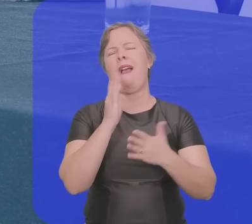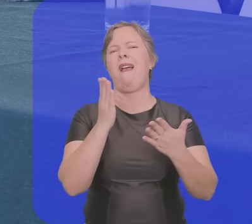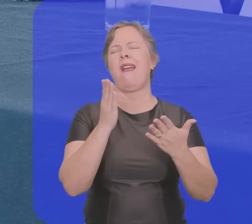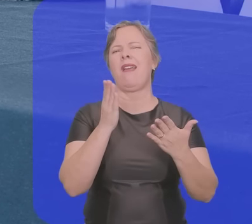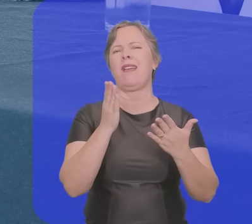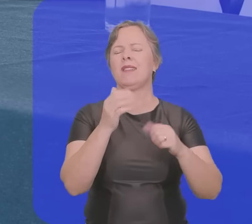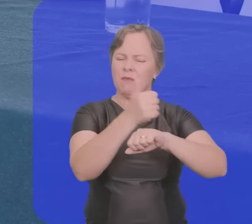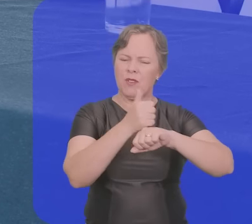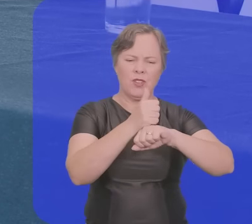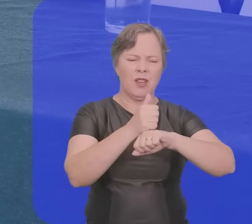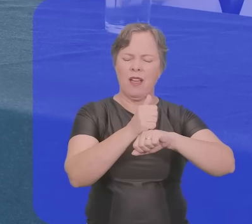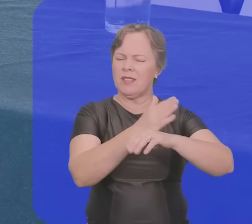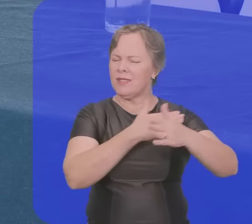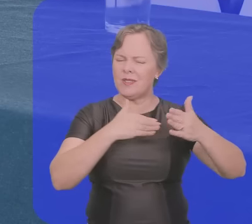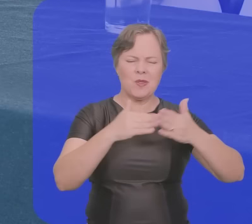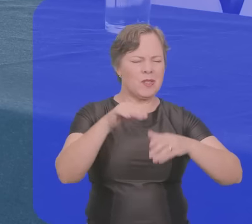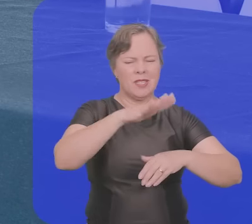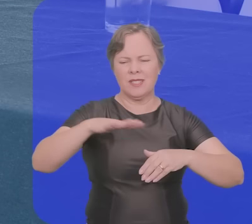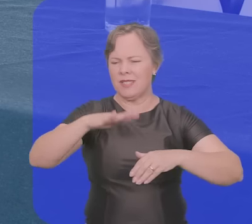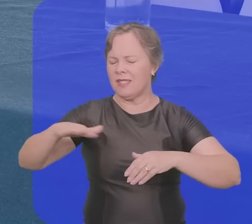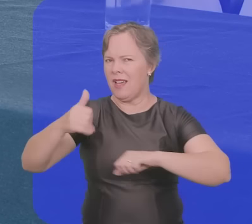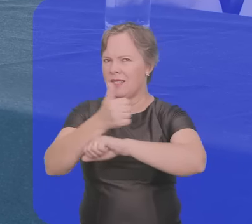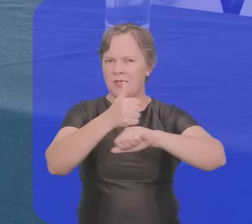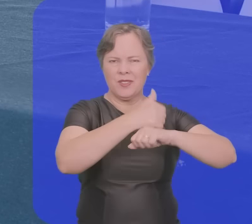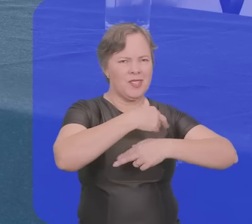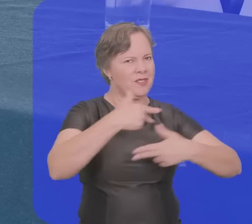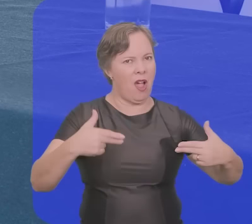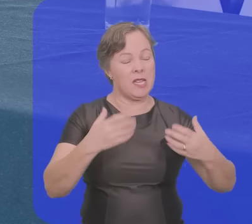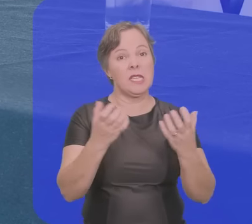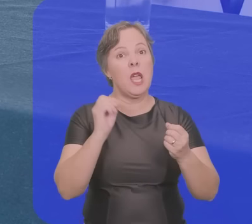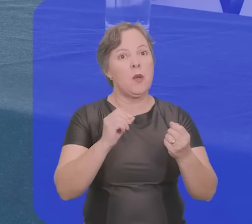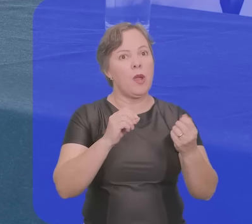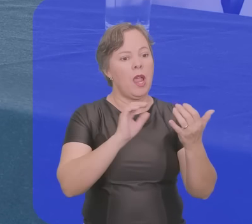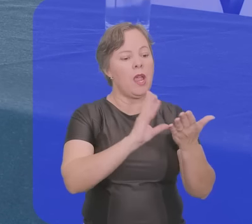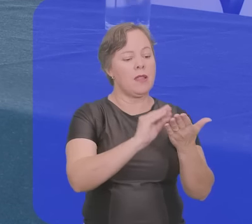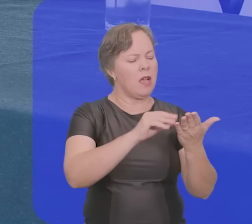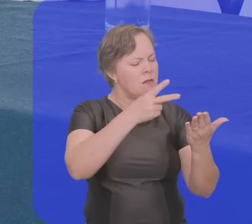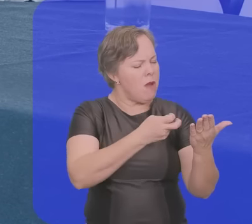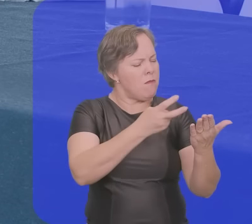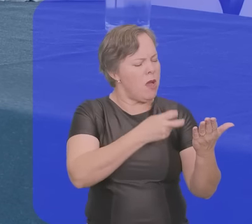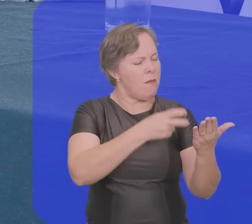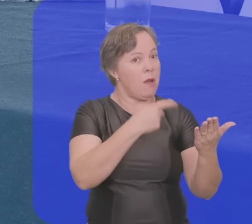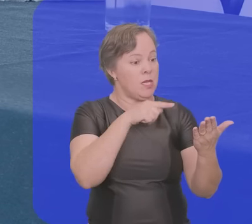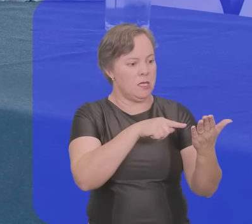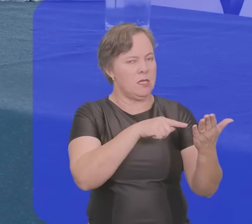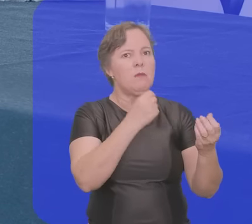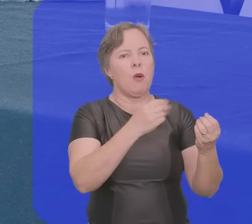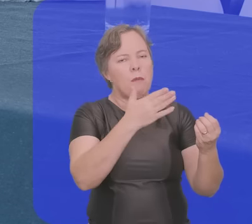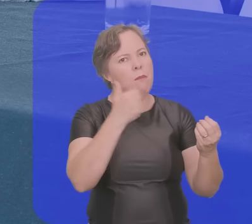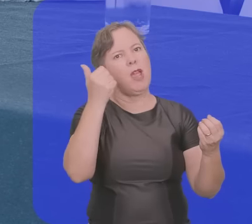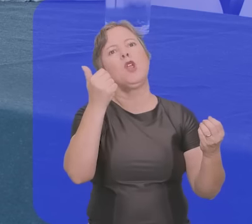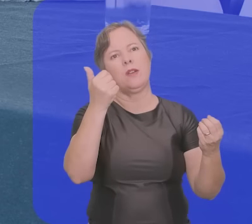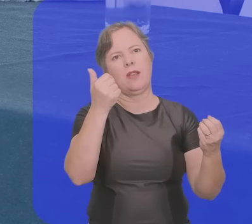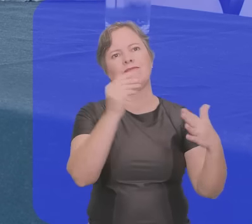de todas as áreas, que queiram ler dados e precisam de dados para melhorar a performance, né? Sim, para não